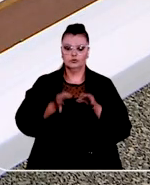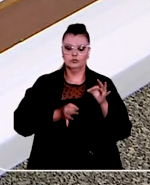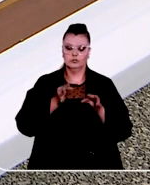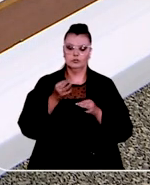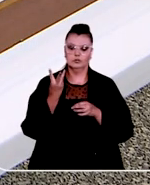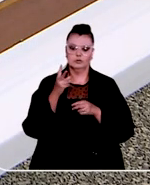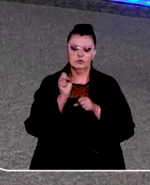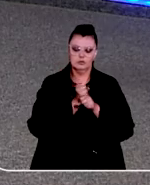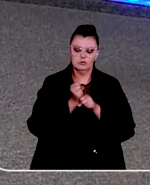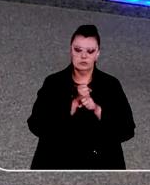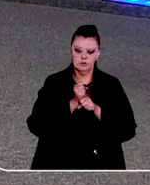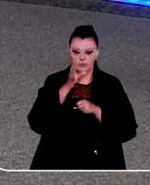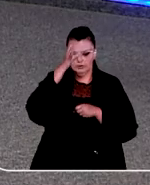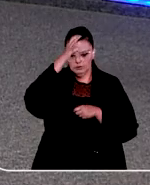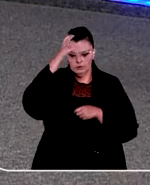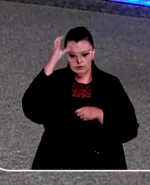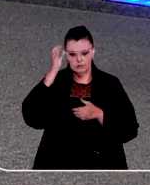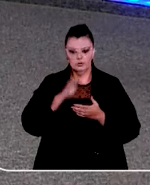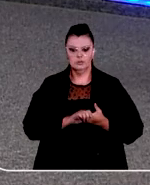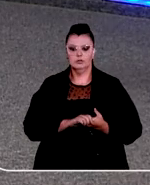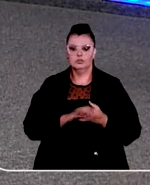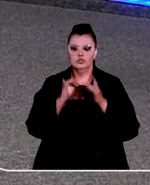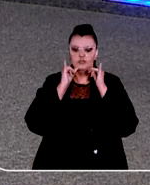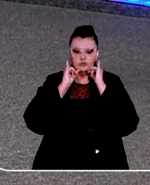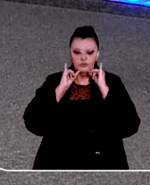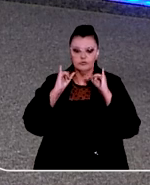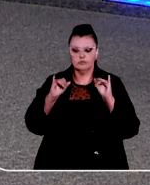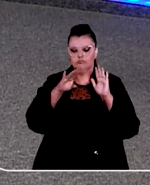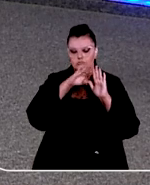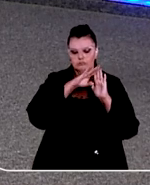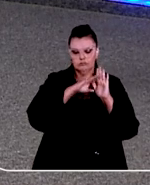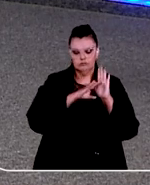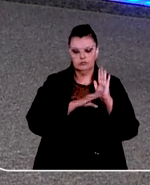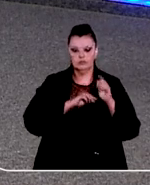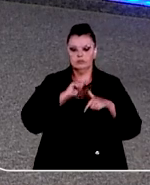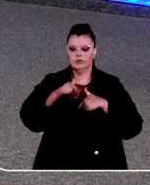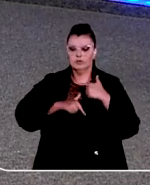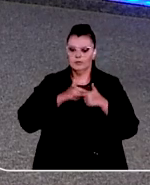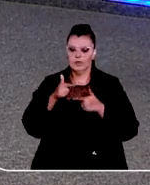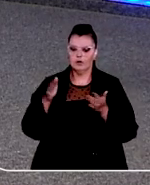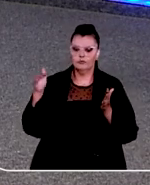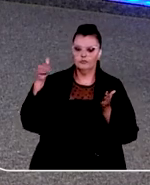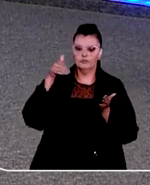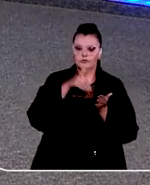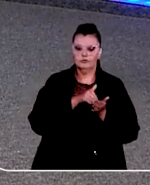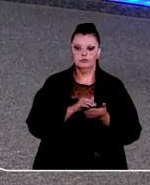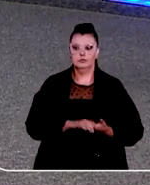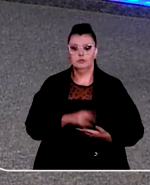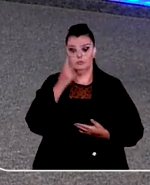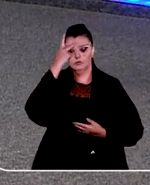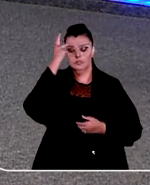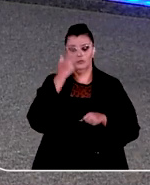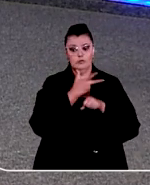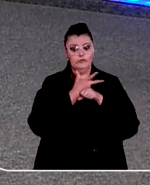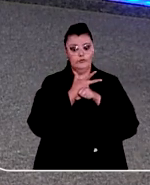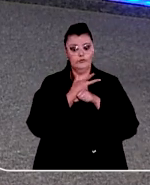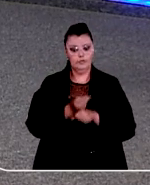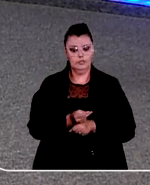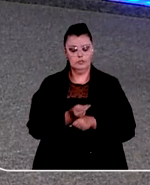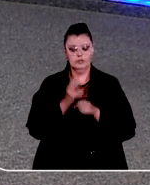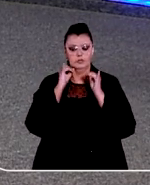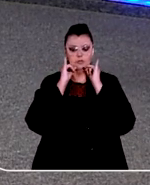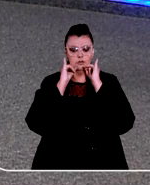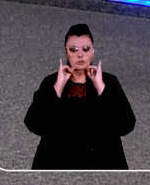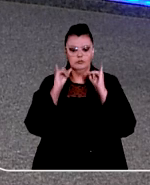dos plenários a comissão organizadora do primeiro prêmio Nacional de Jornalismo do Poder Judiciário 35